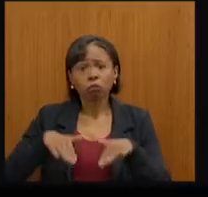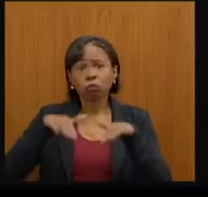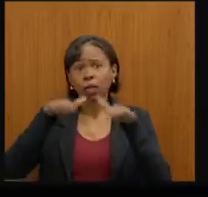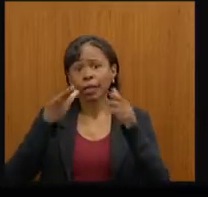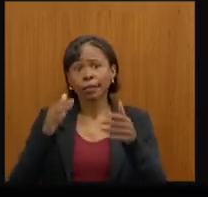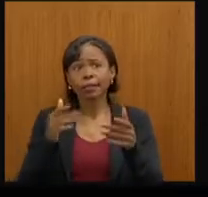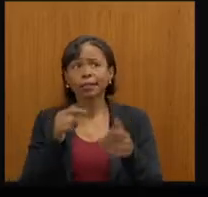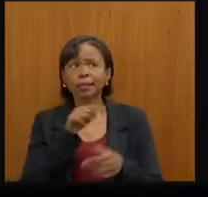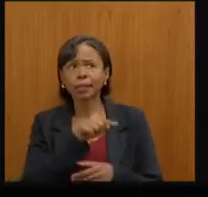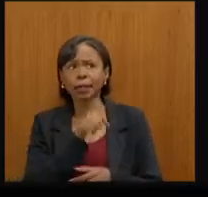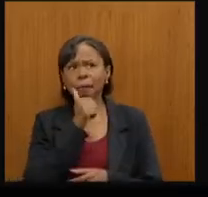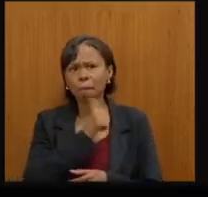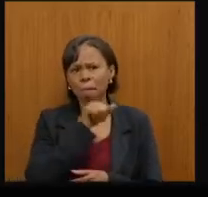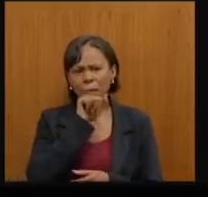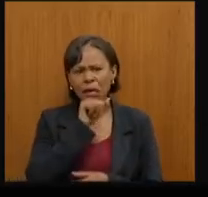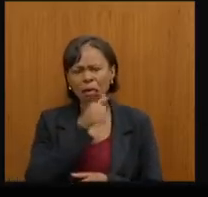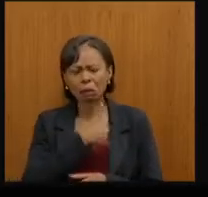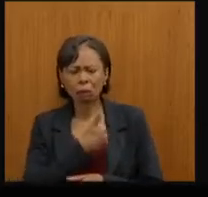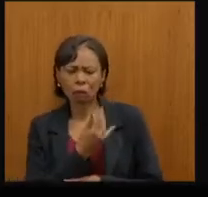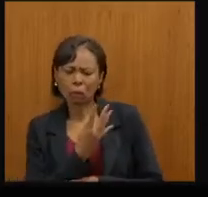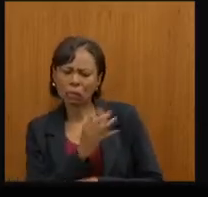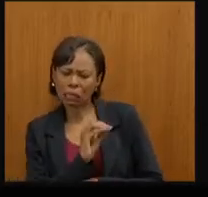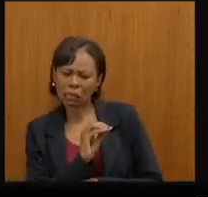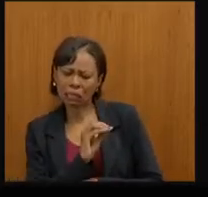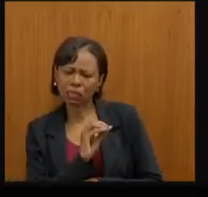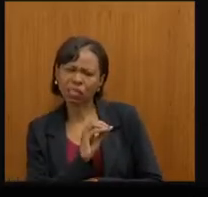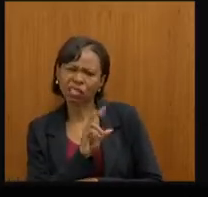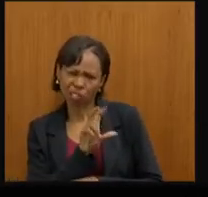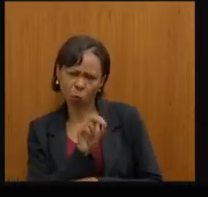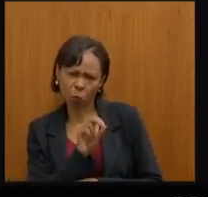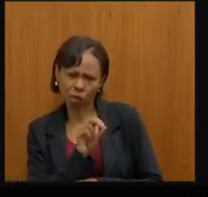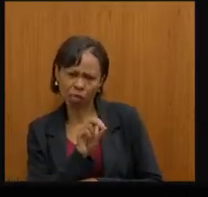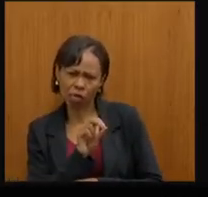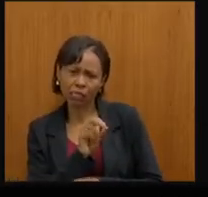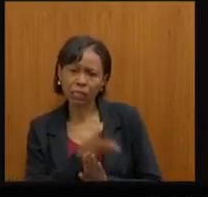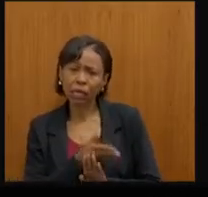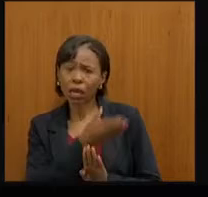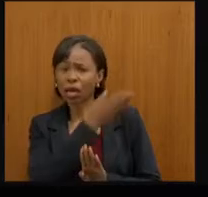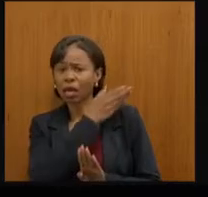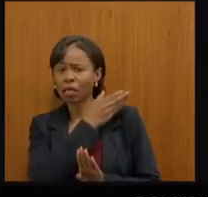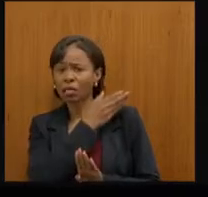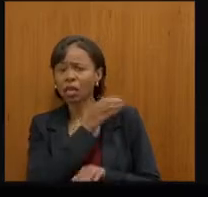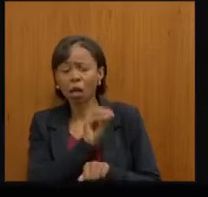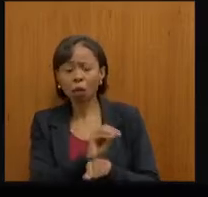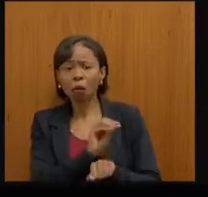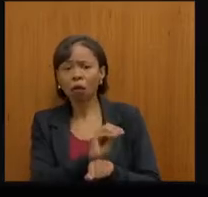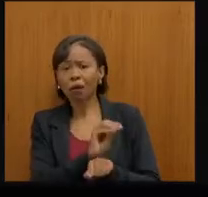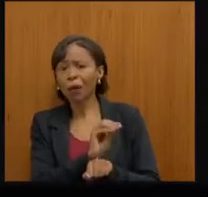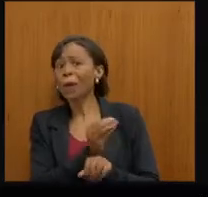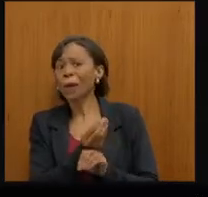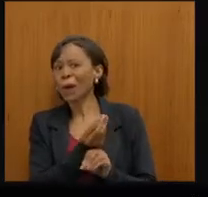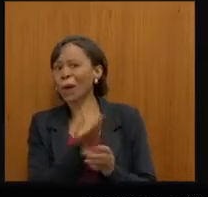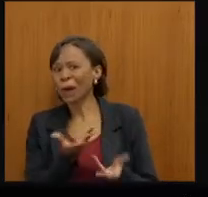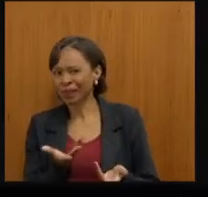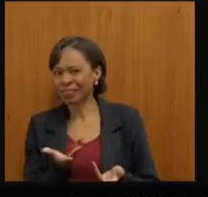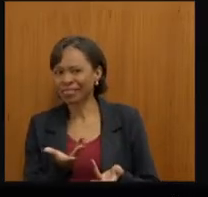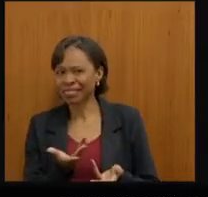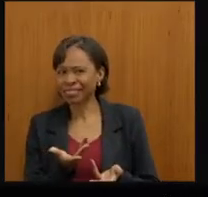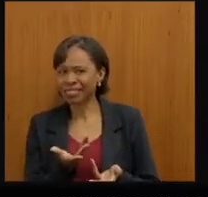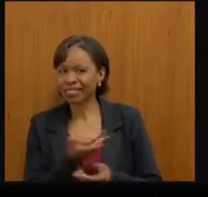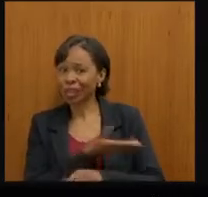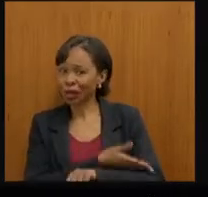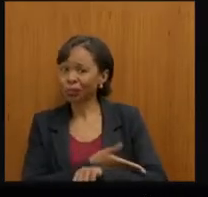com 40 anos 40 50 anos que foram criadas como né então